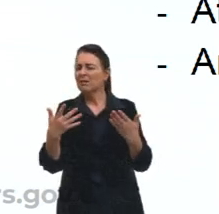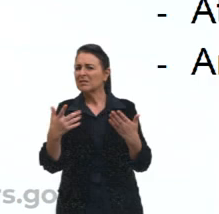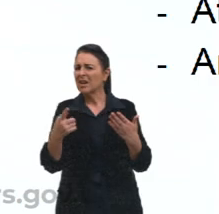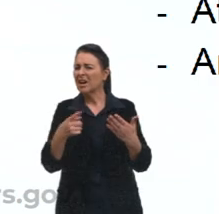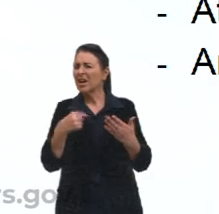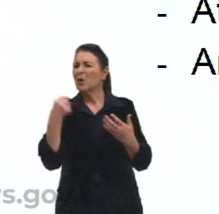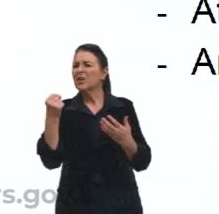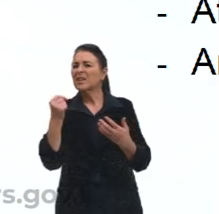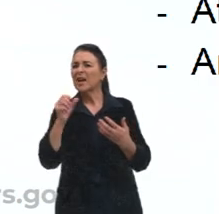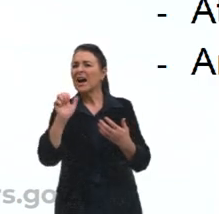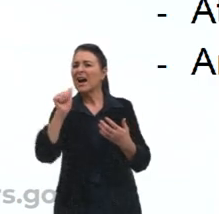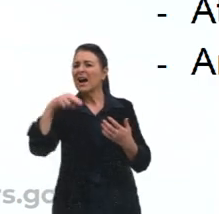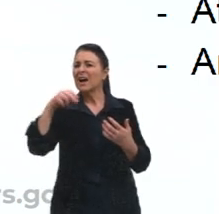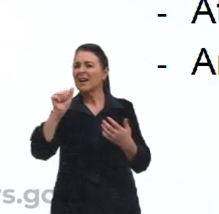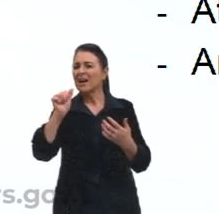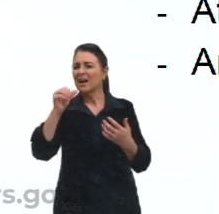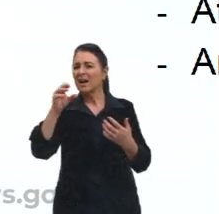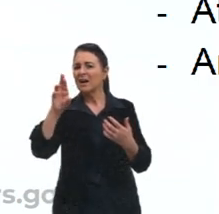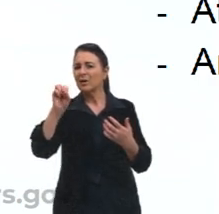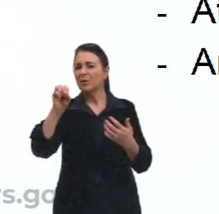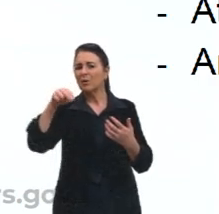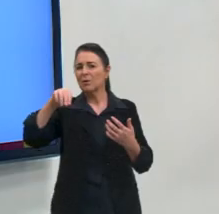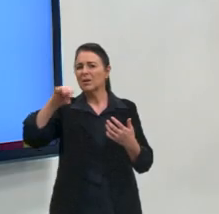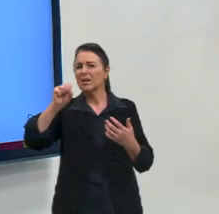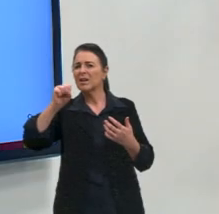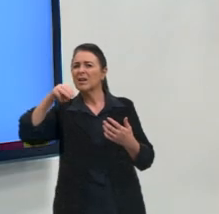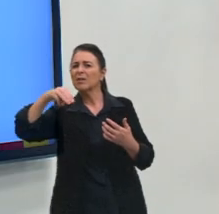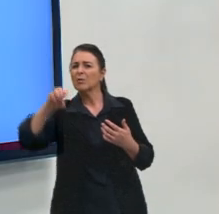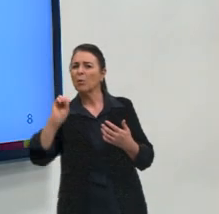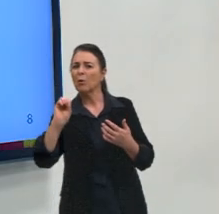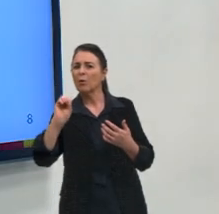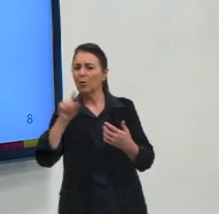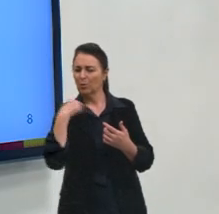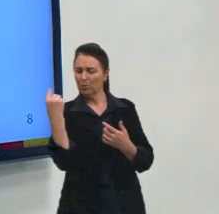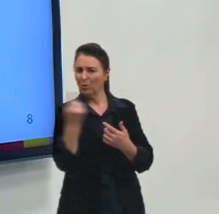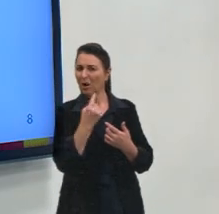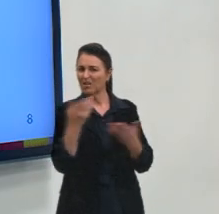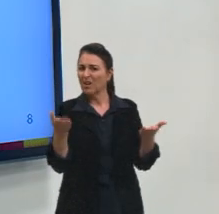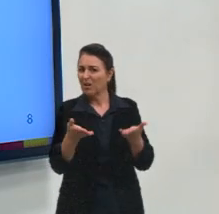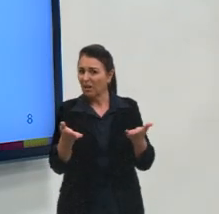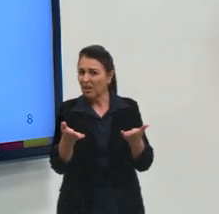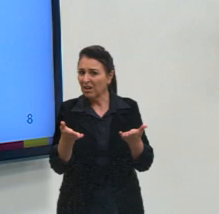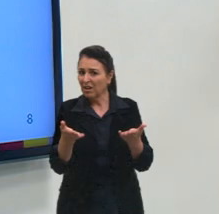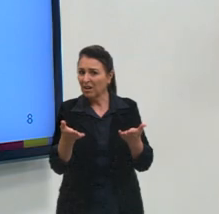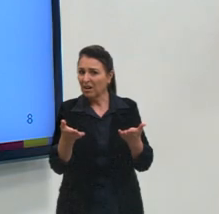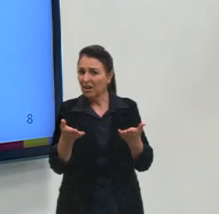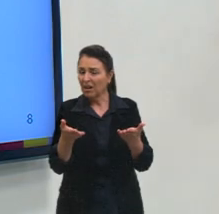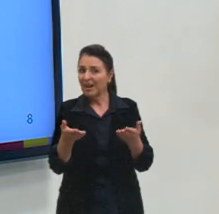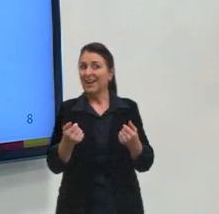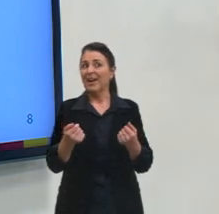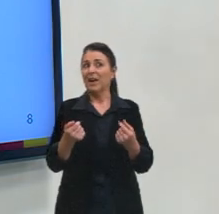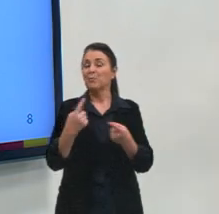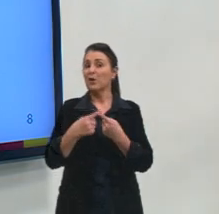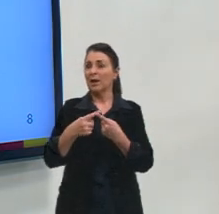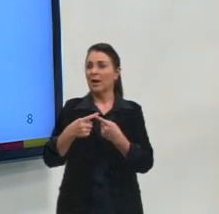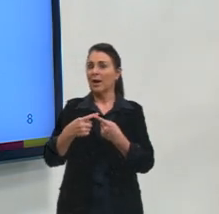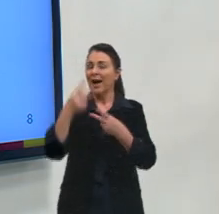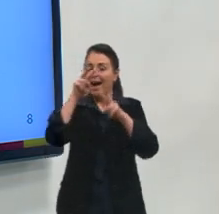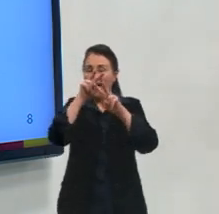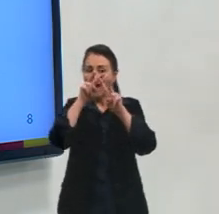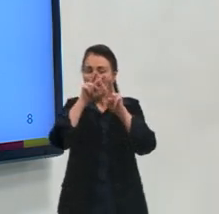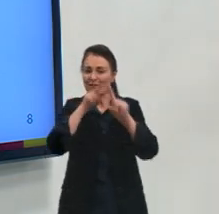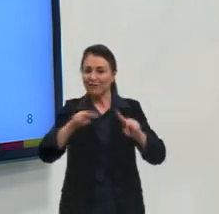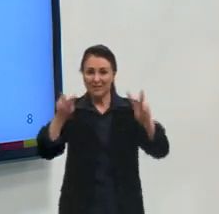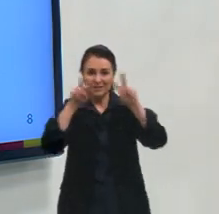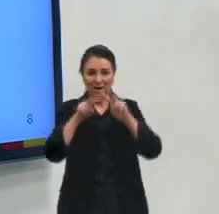e o que que é o anacronismo anacronismo é quando eu projeto lá no passado uma visão que é do presente